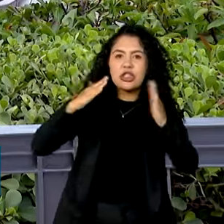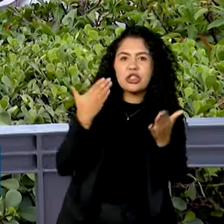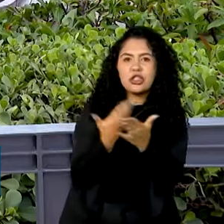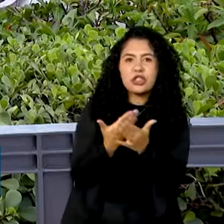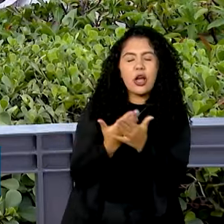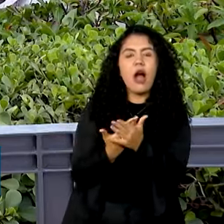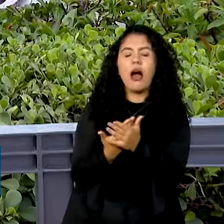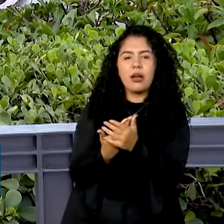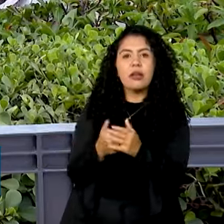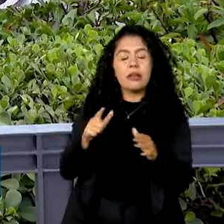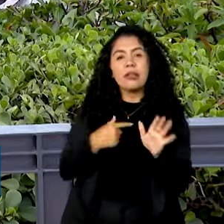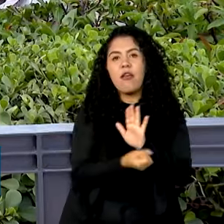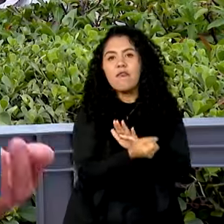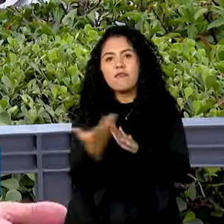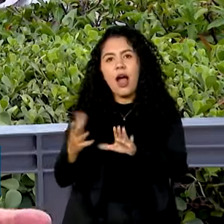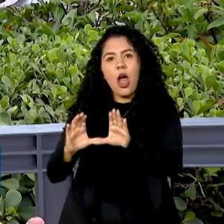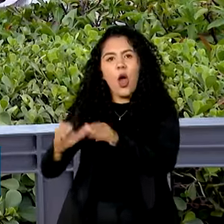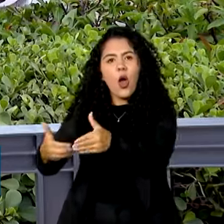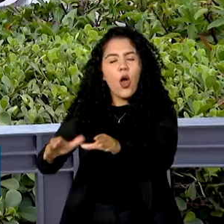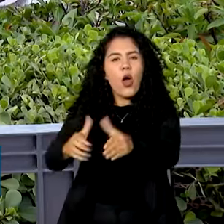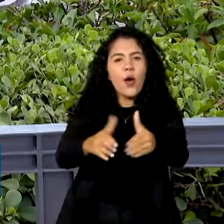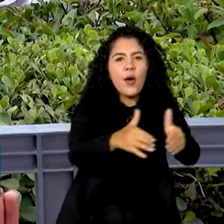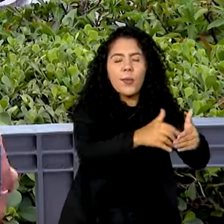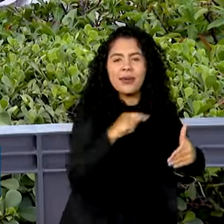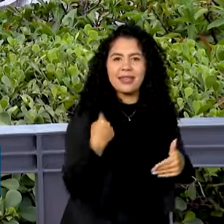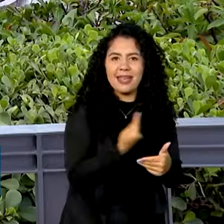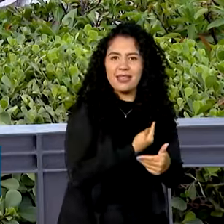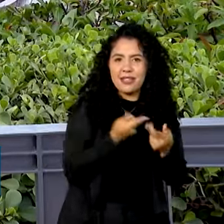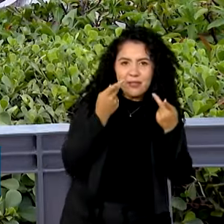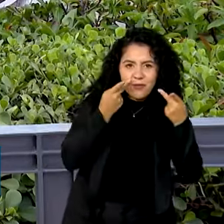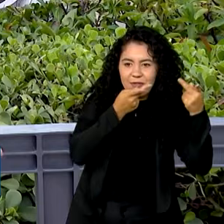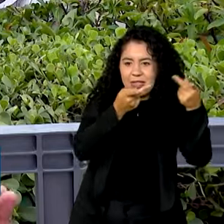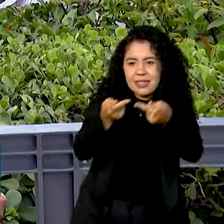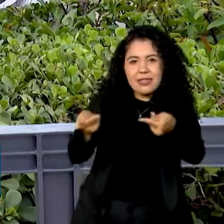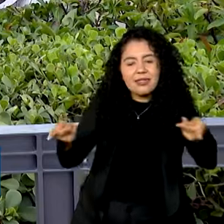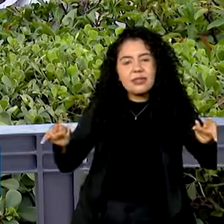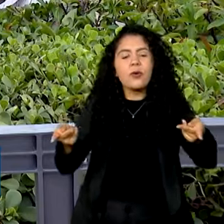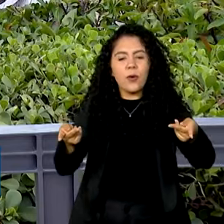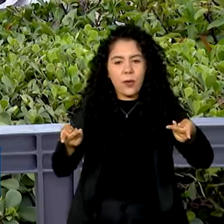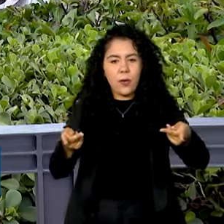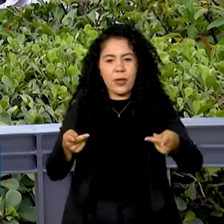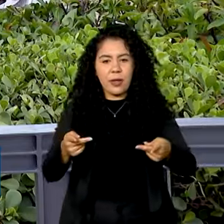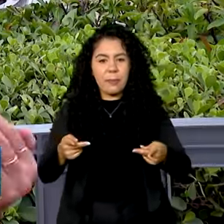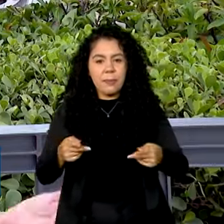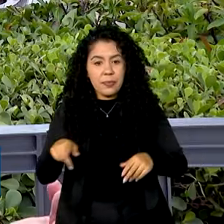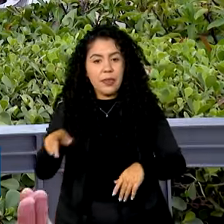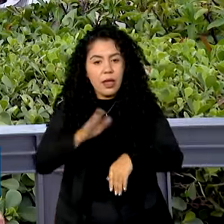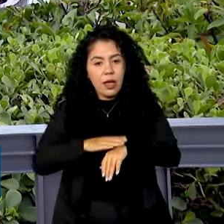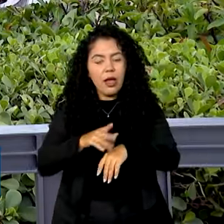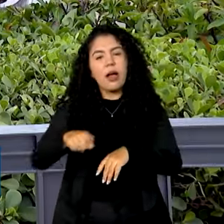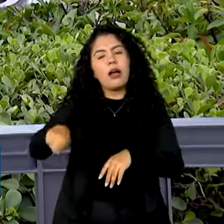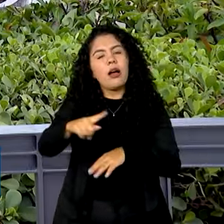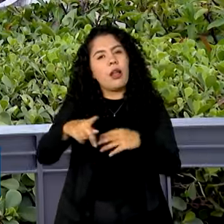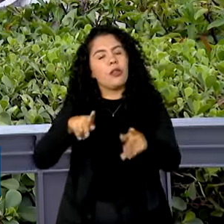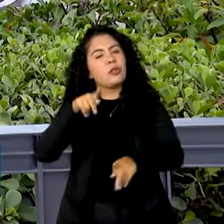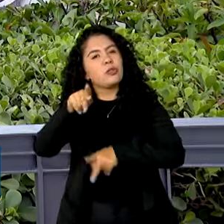e as comunidades que a gente visitou, né? Então, mesmo as comunidades dos